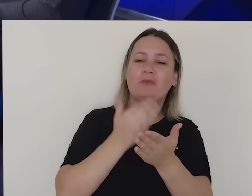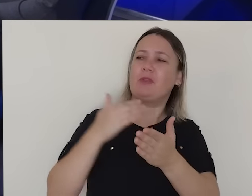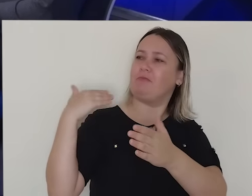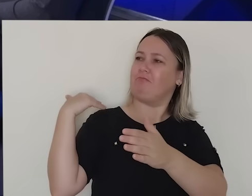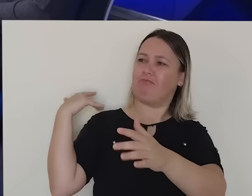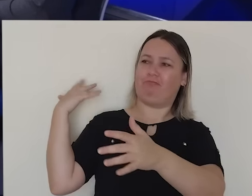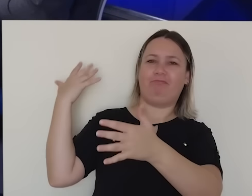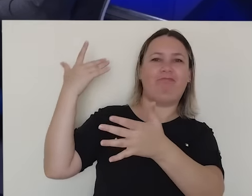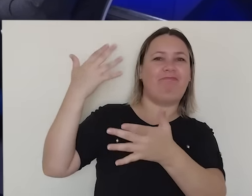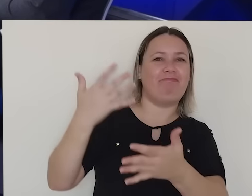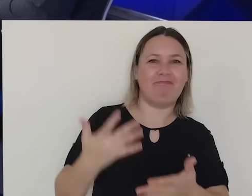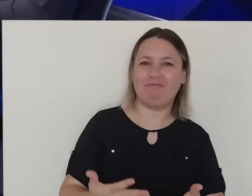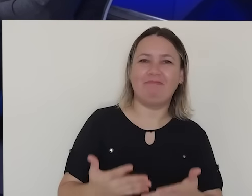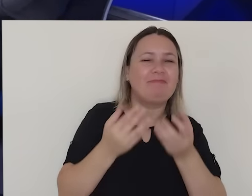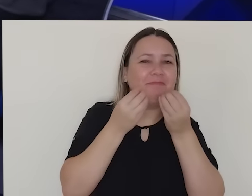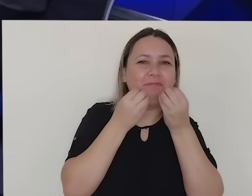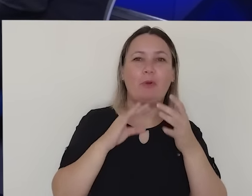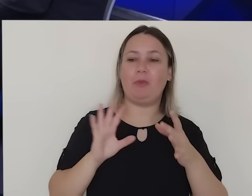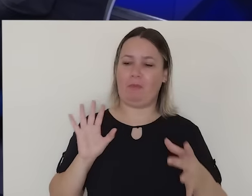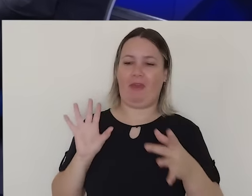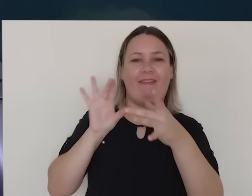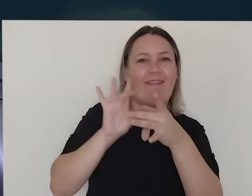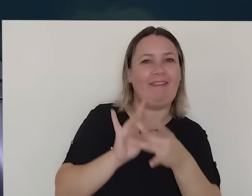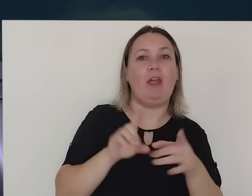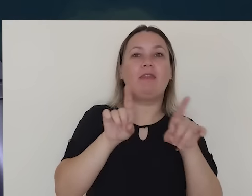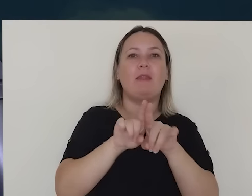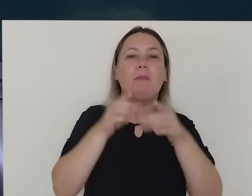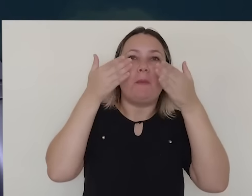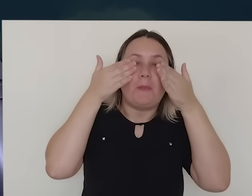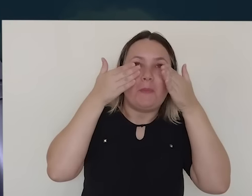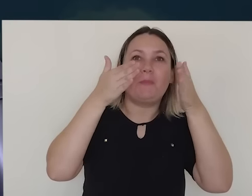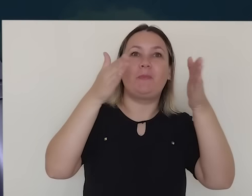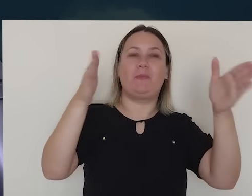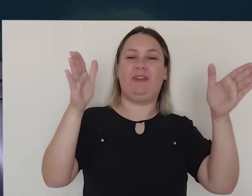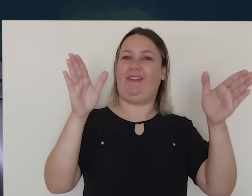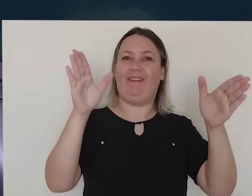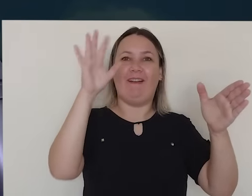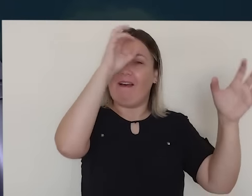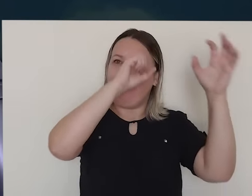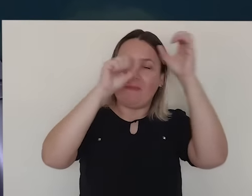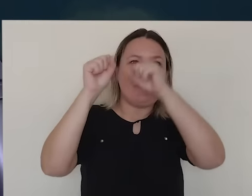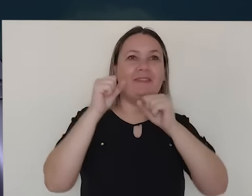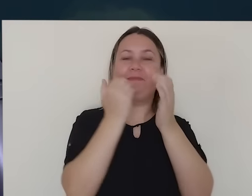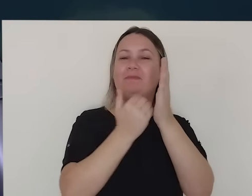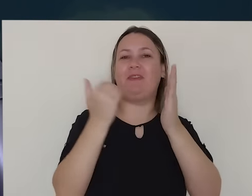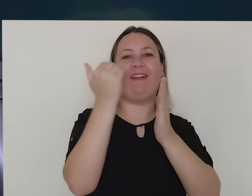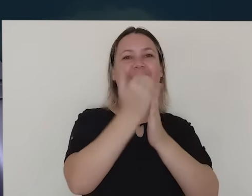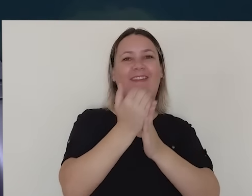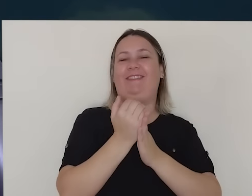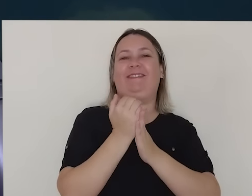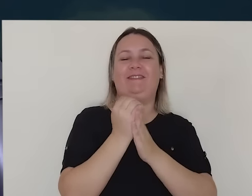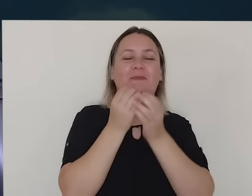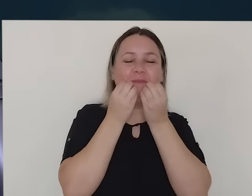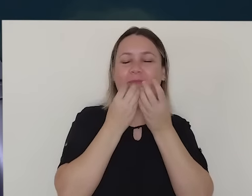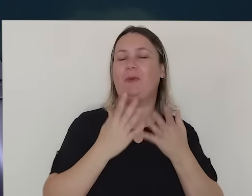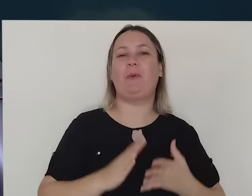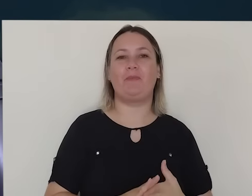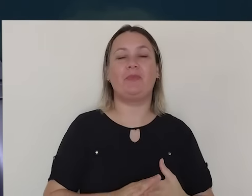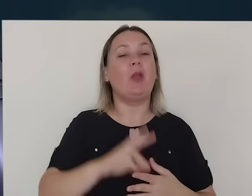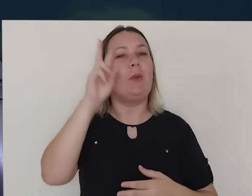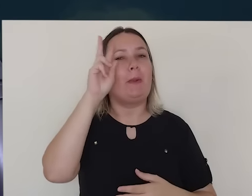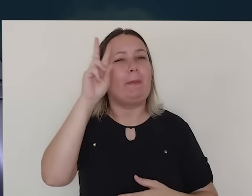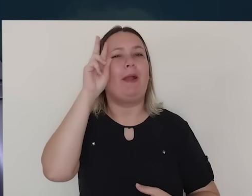e e e consegue Expandir os nossos horizontes né Eh falando sobre como isso tudo começou com a leron